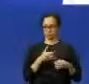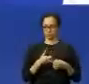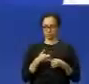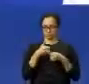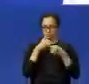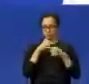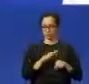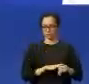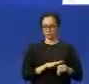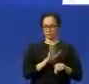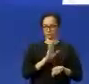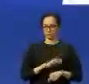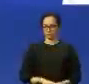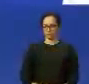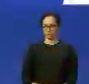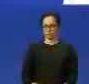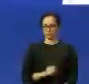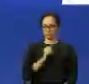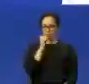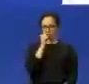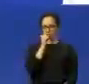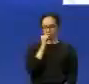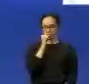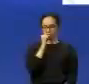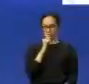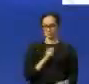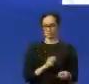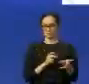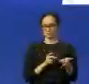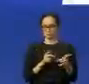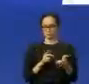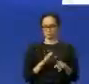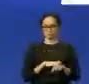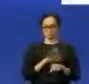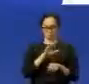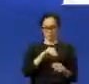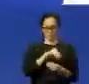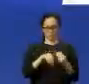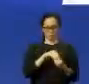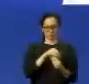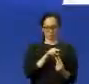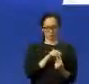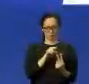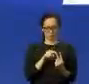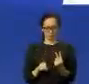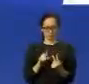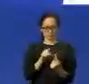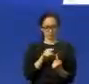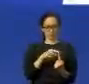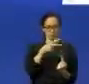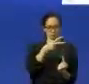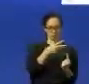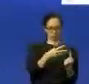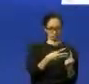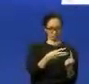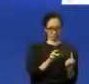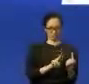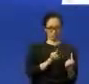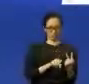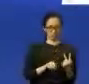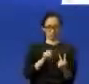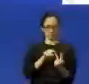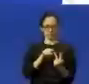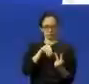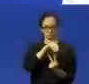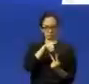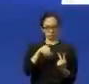de suco com polpa de fruta, né? No caso, o sucesso de venda é morango com acerola, que é preparado com 2/3 de polpa de morango e 1/3